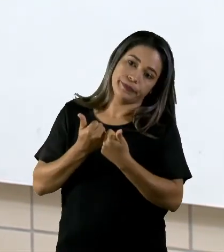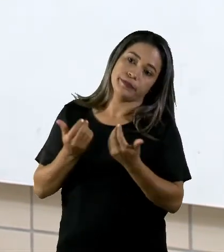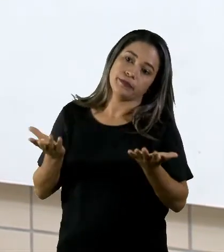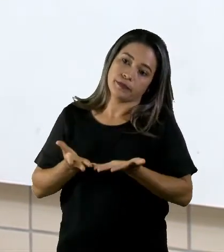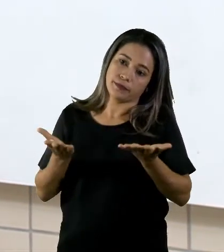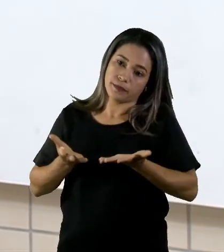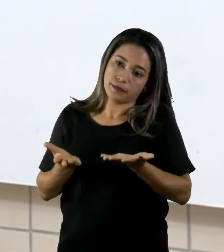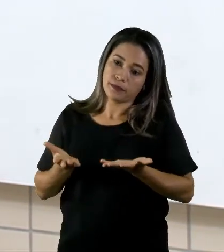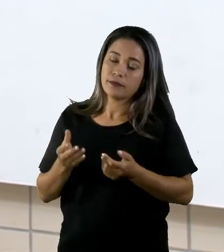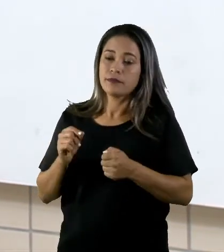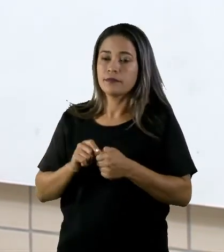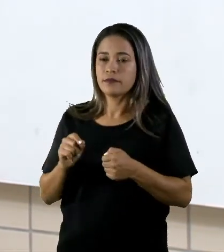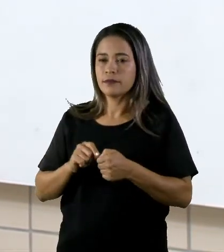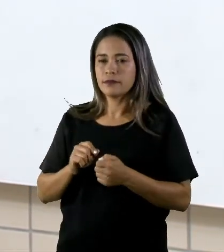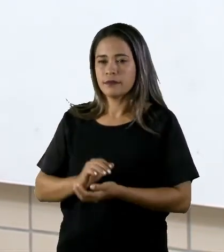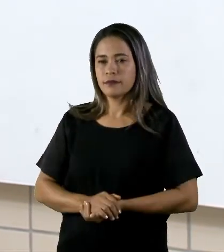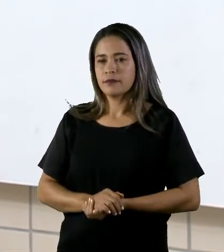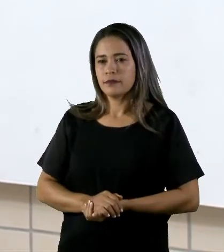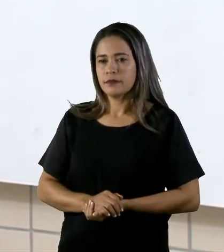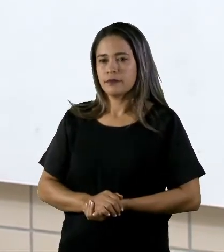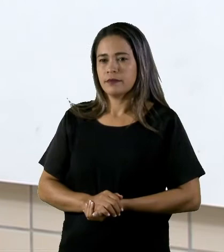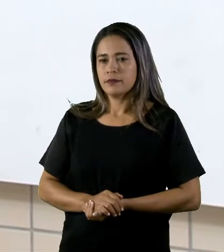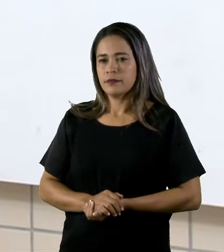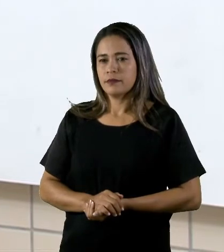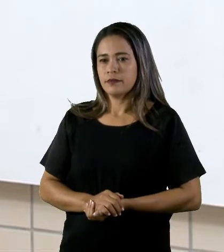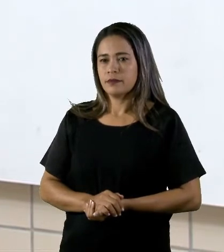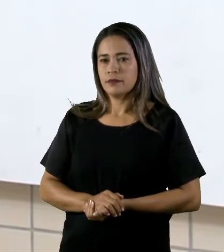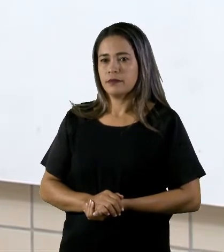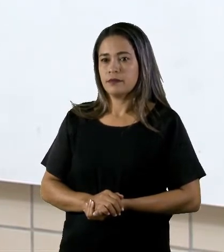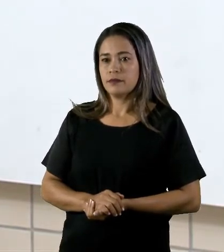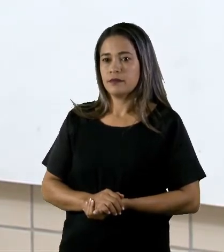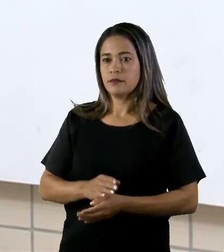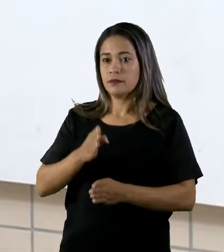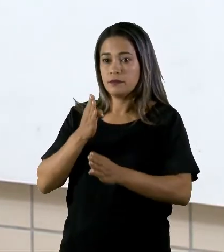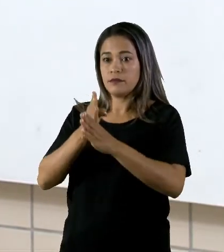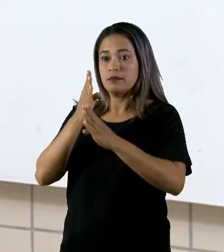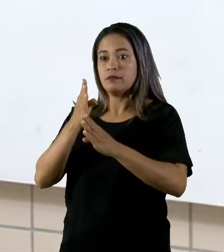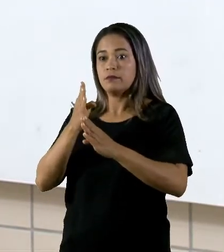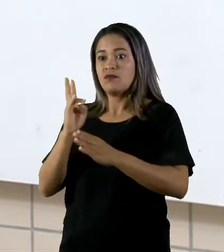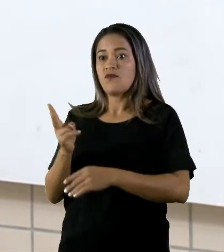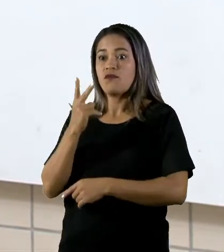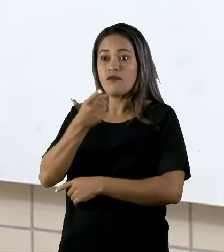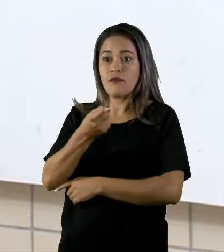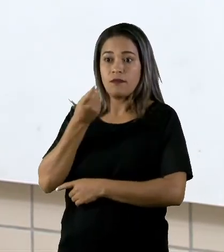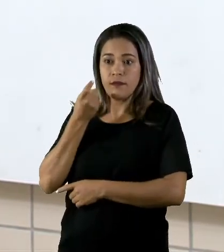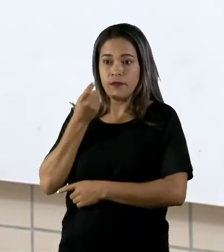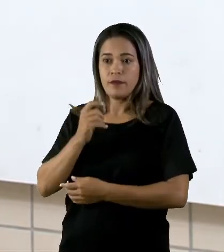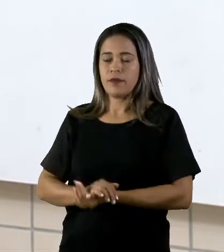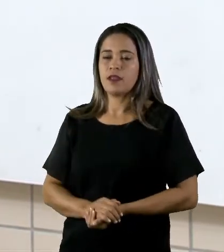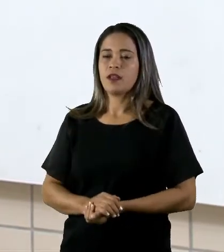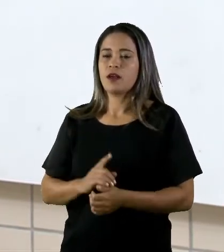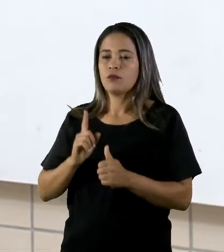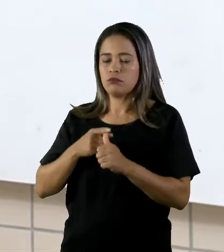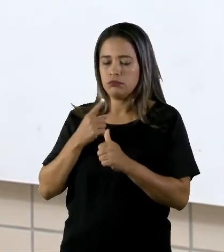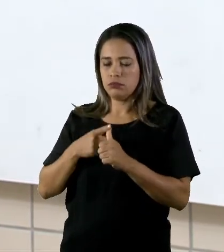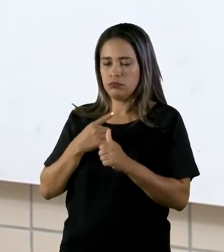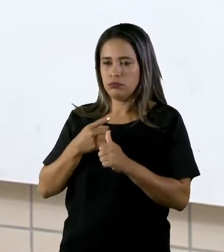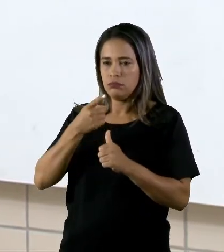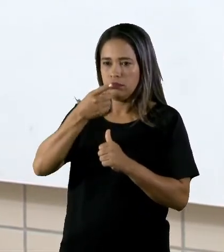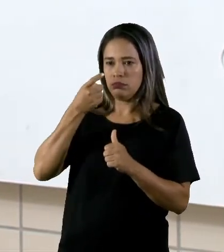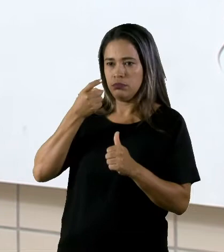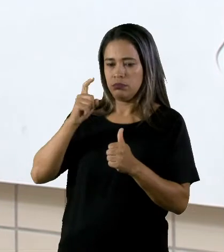é fazer a descoberta do valor de x. Então, eu tenho o primeiro e o segundo